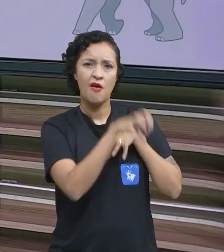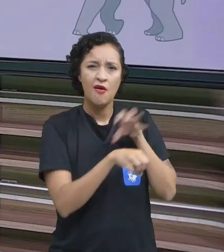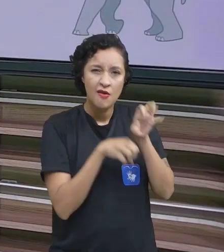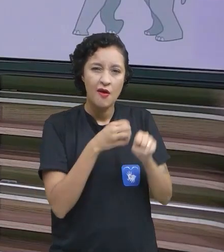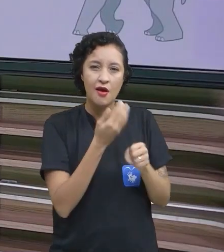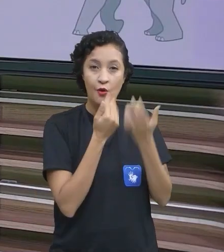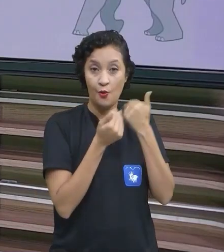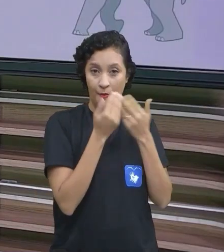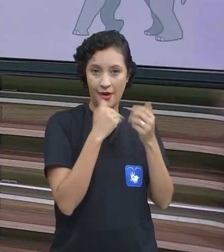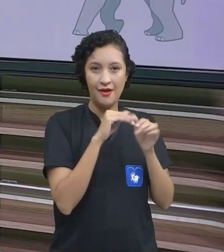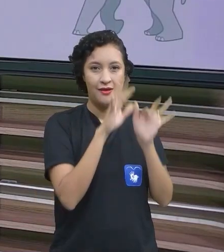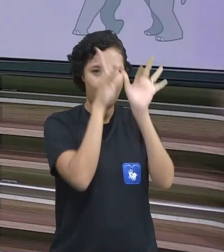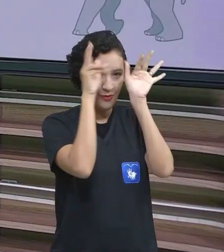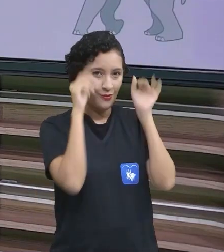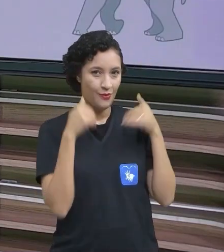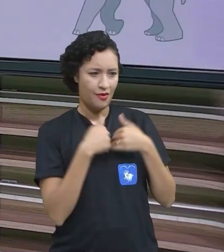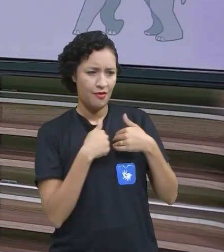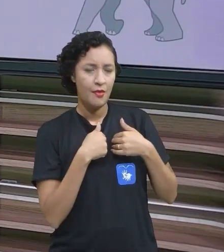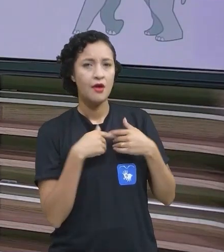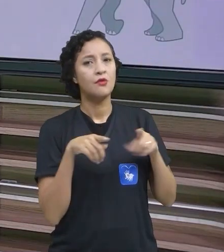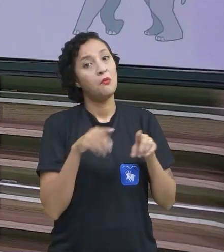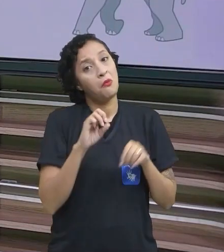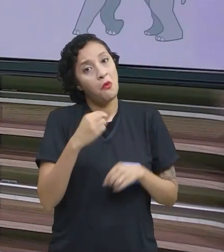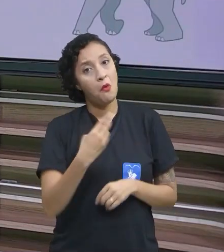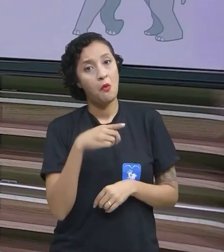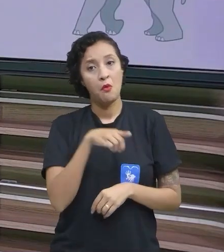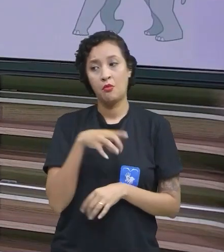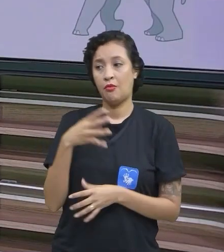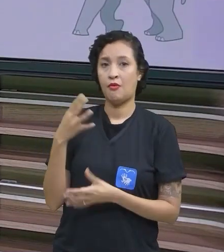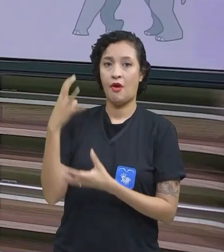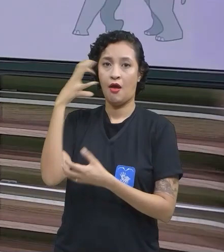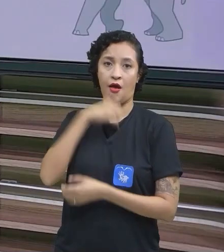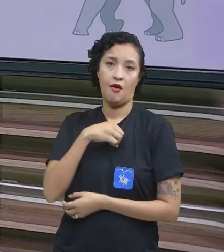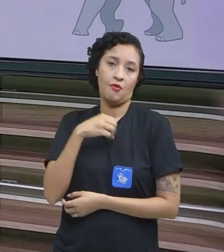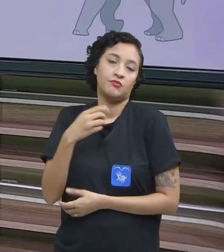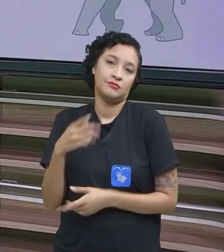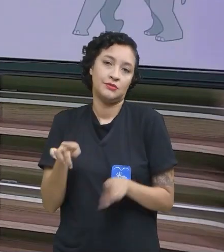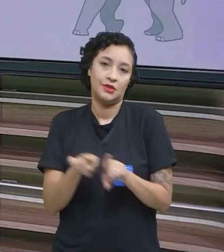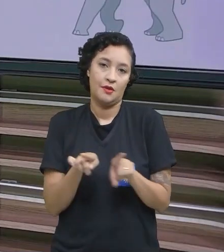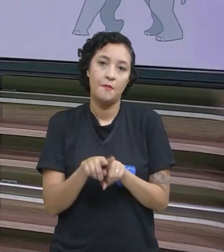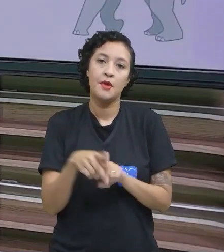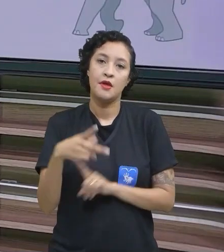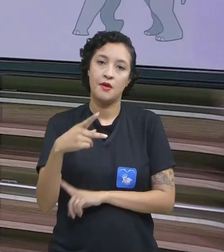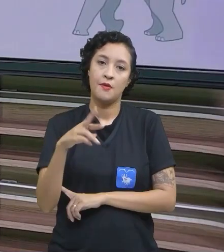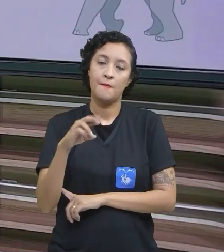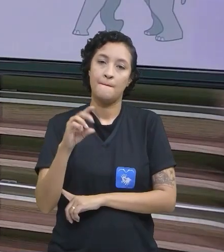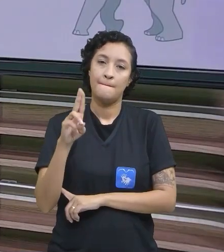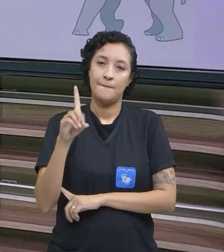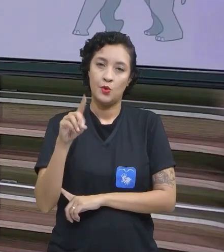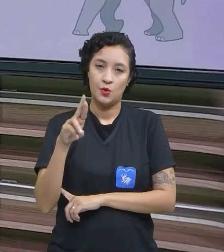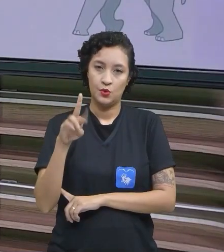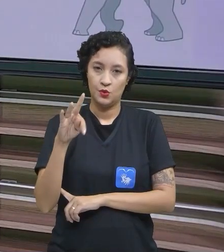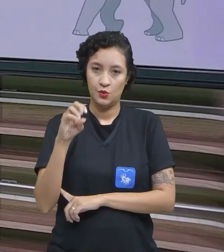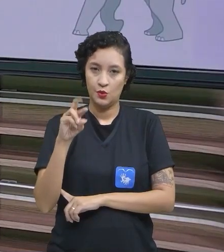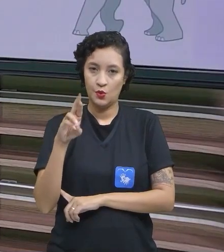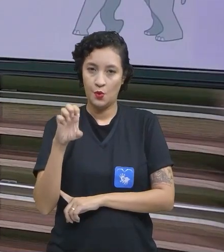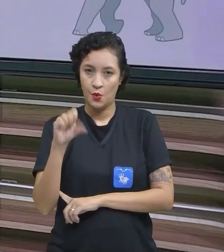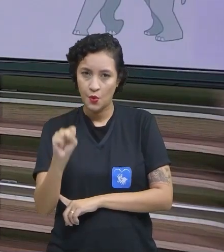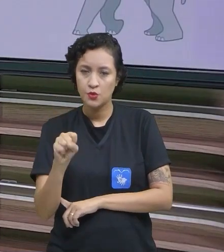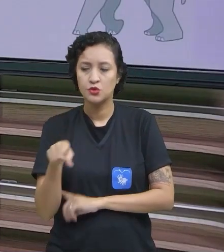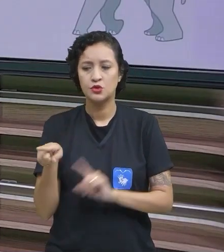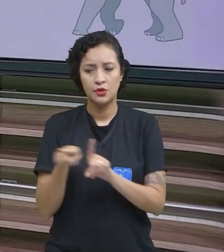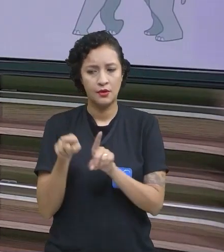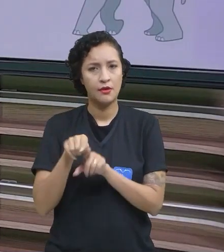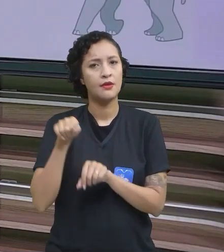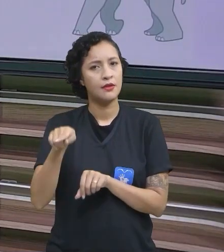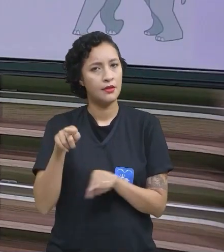que os consumidores e os produtores também oferecem essa energia, né? Eles consomem, os